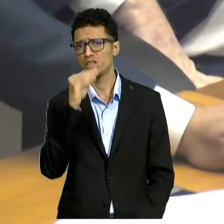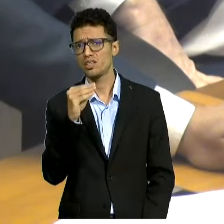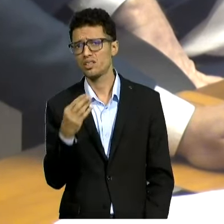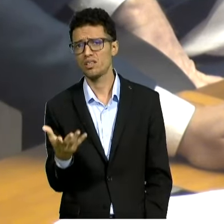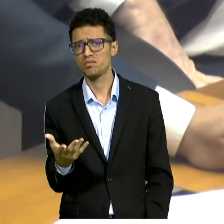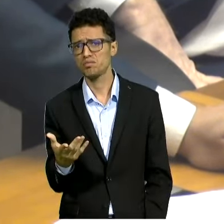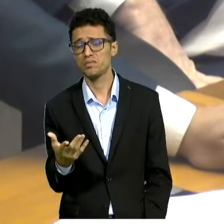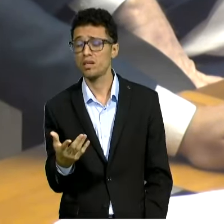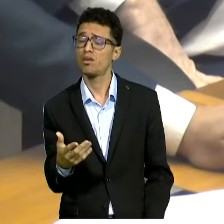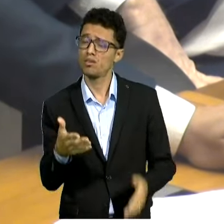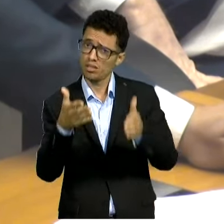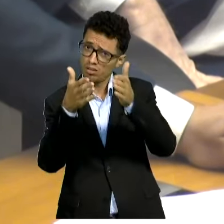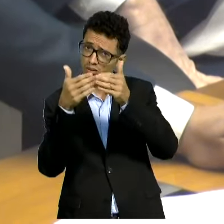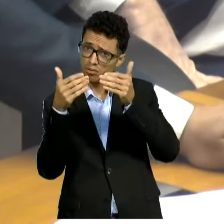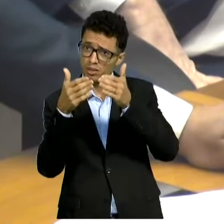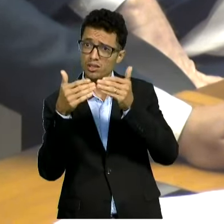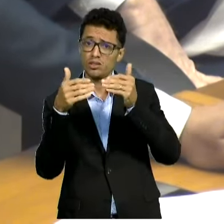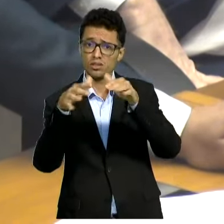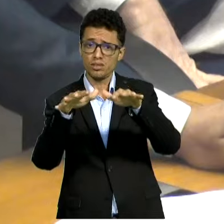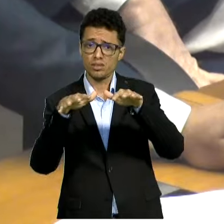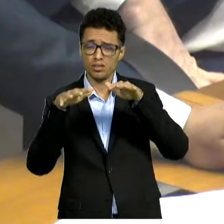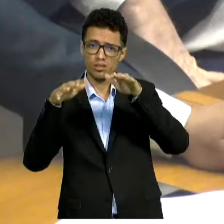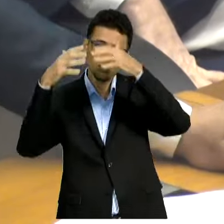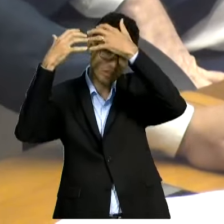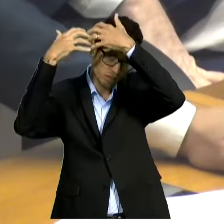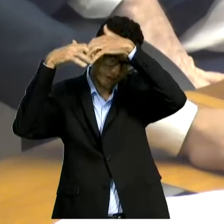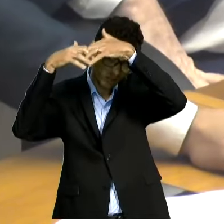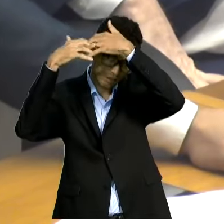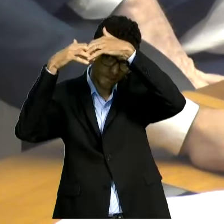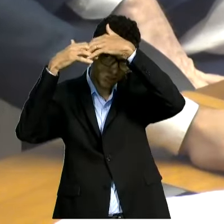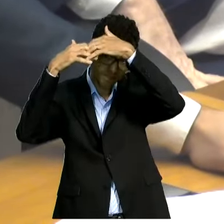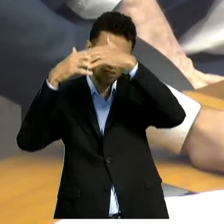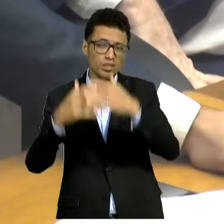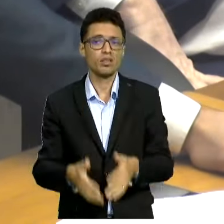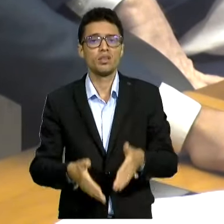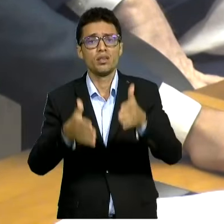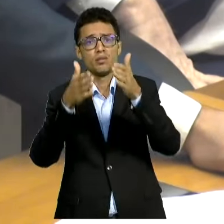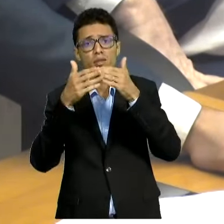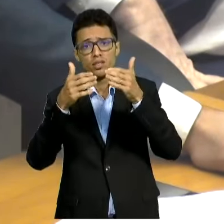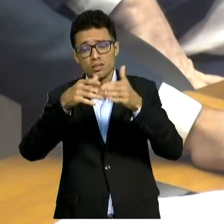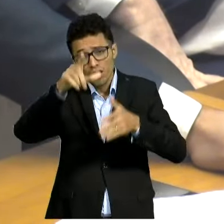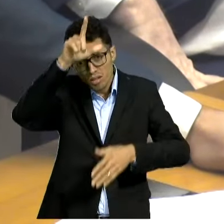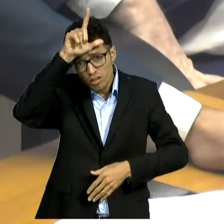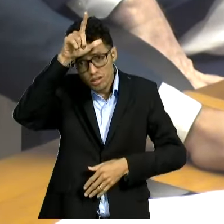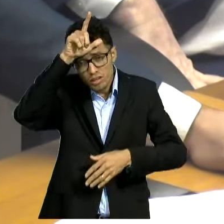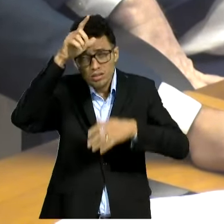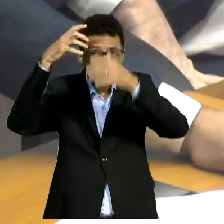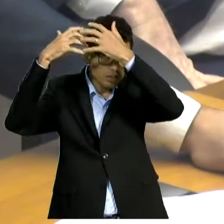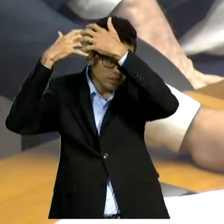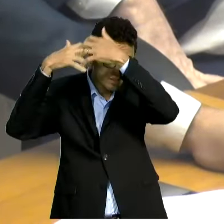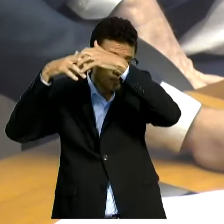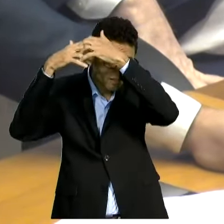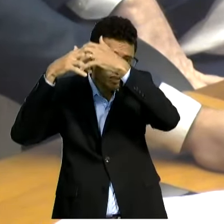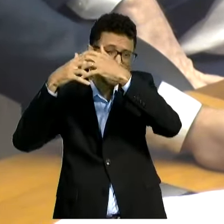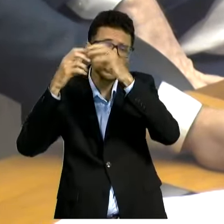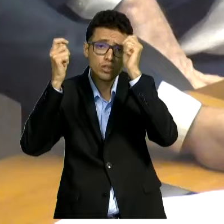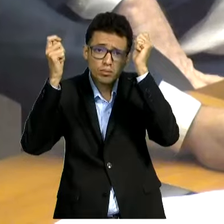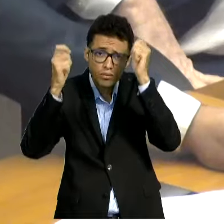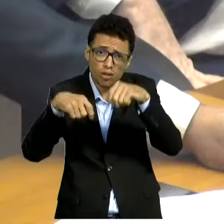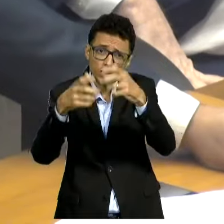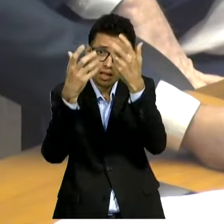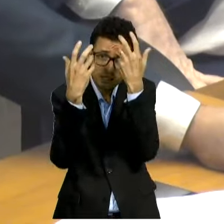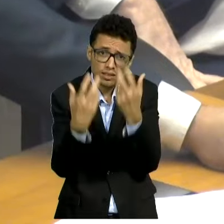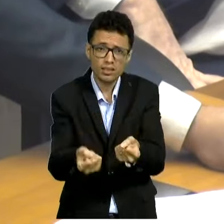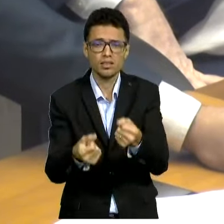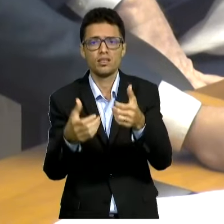pedir reflexão do plenário da casa, reflexão dos meus líderes, para que a gente possa encaminhar favoravelmente pela aprovação do